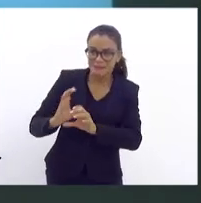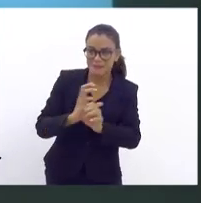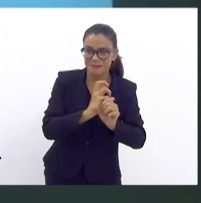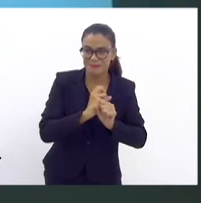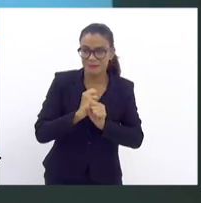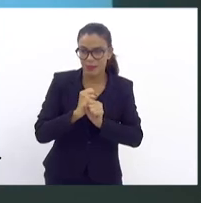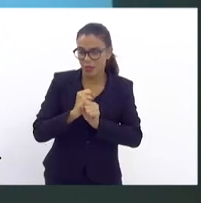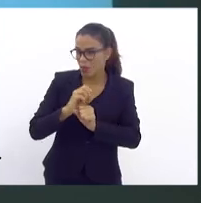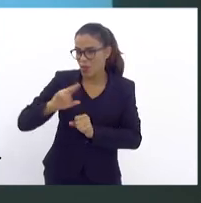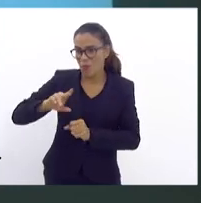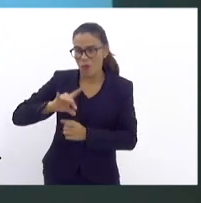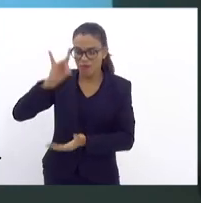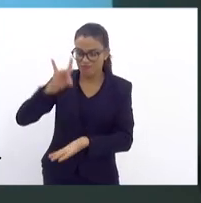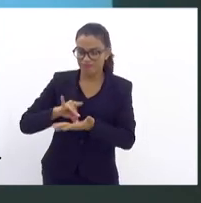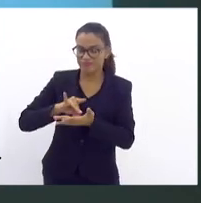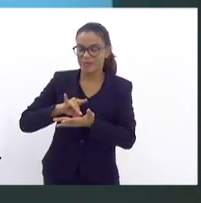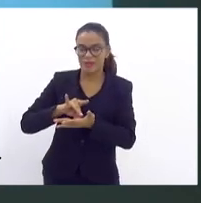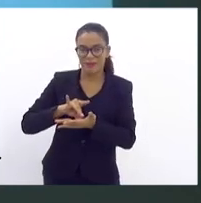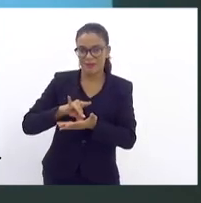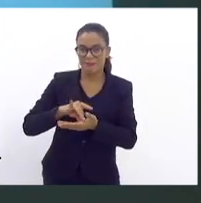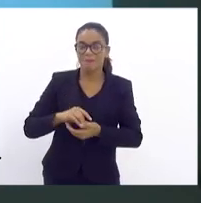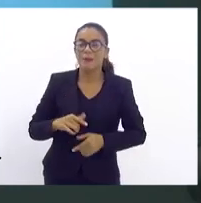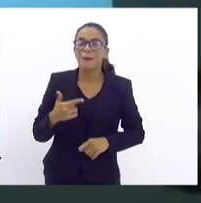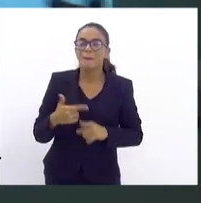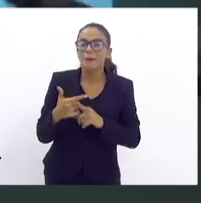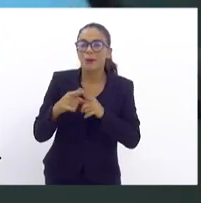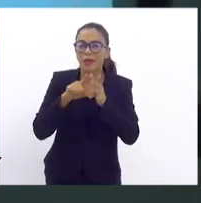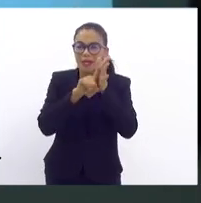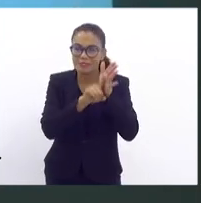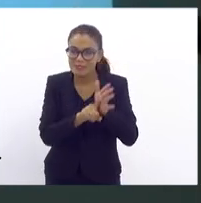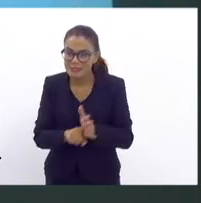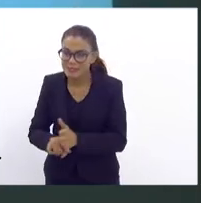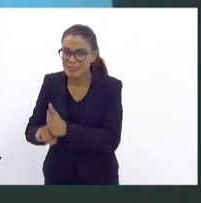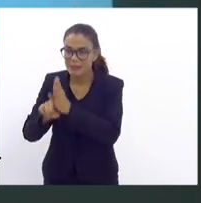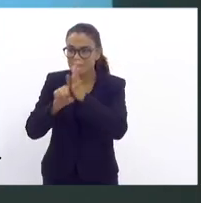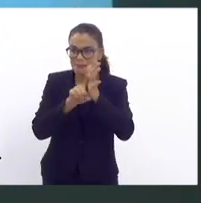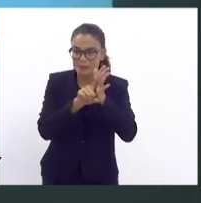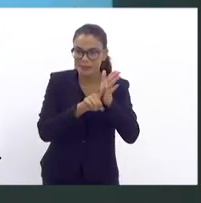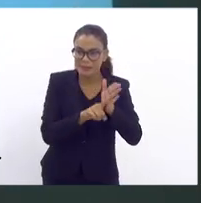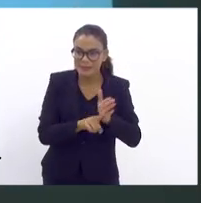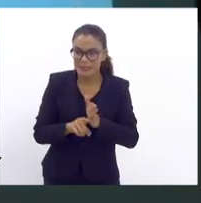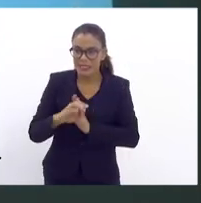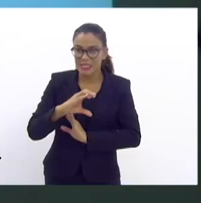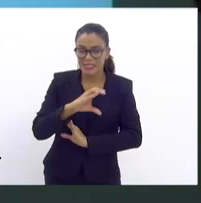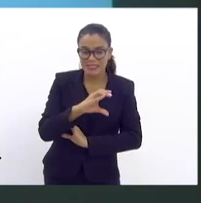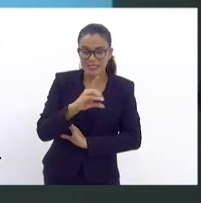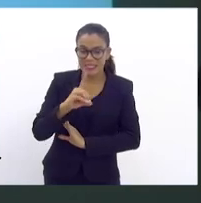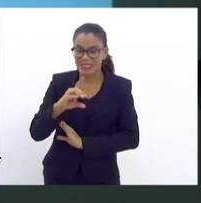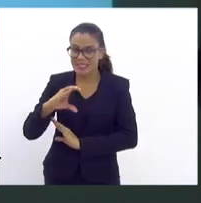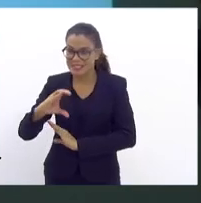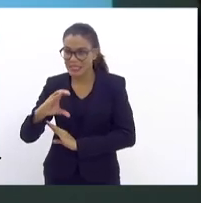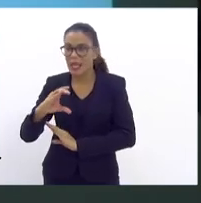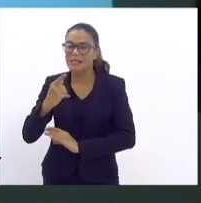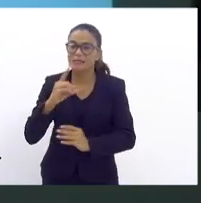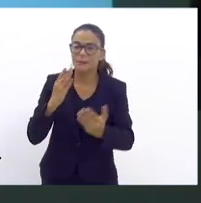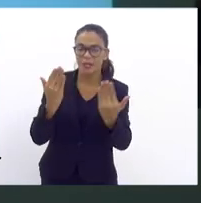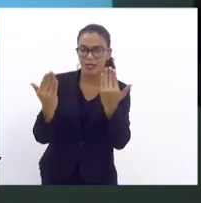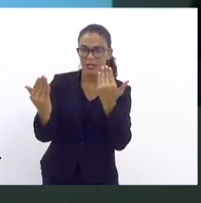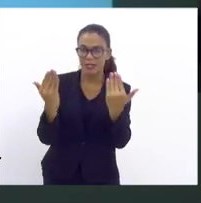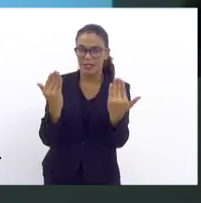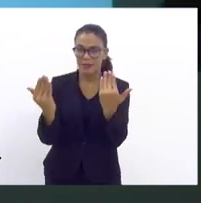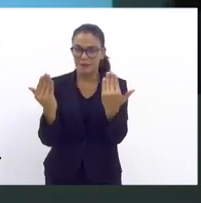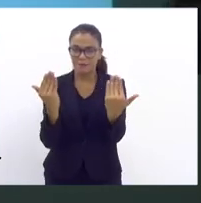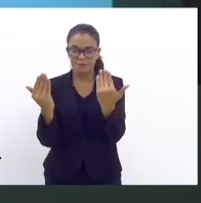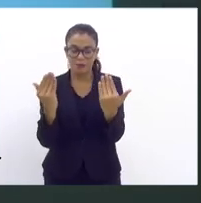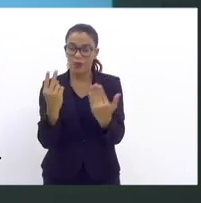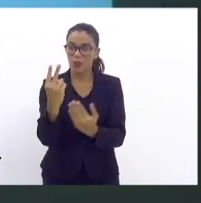porque a pesquisa essa essa pesquisa né Se ela sempre faz comparação uma